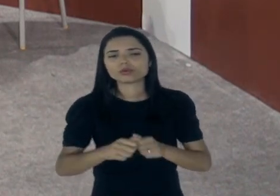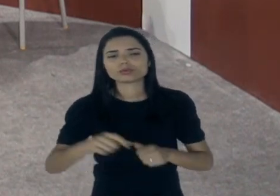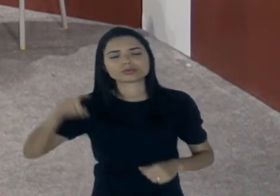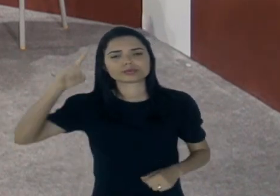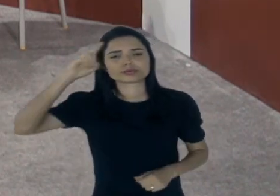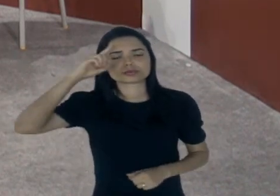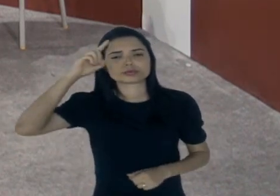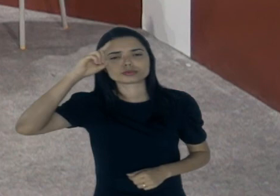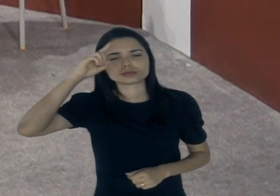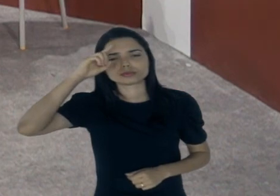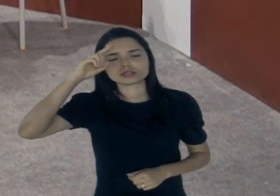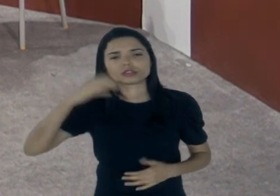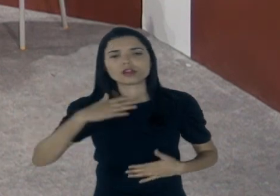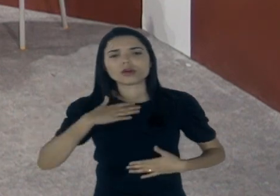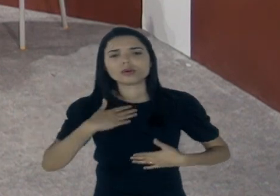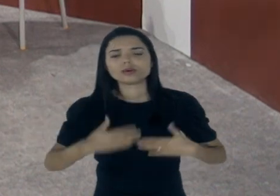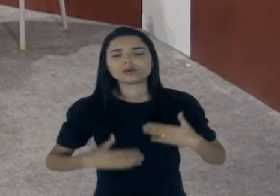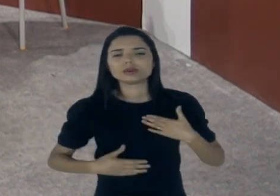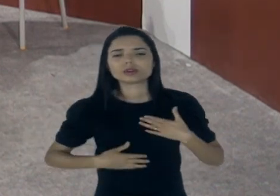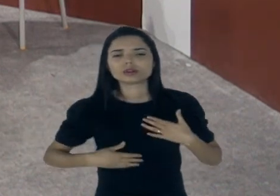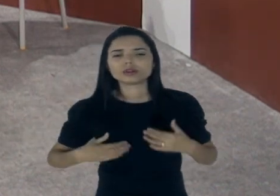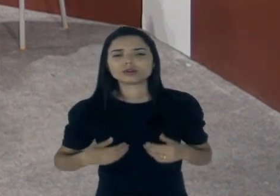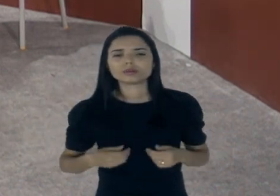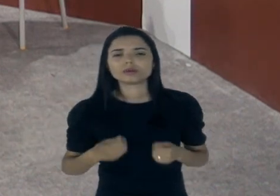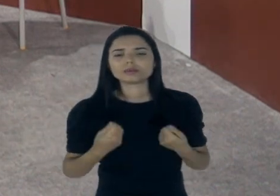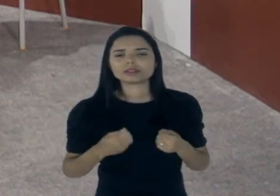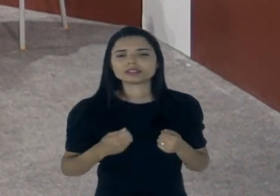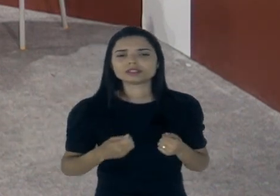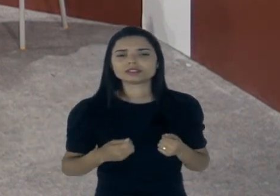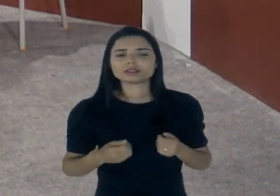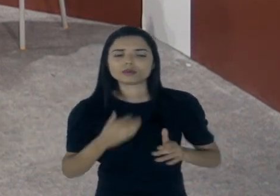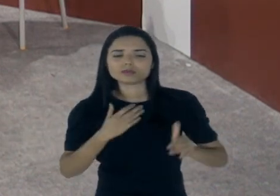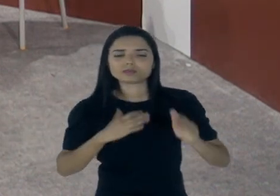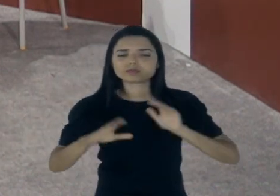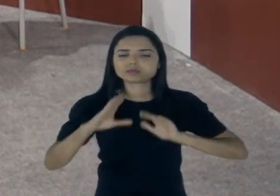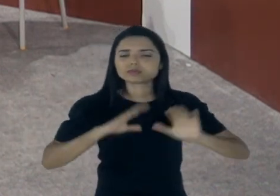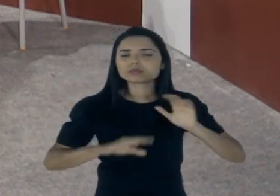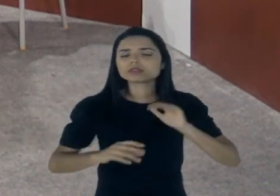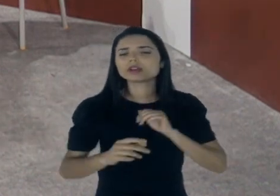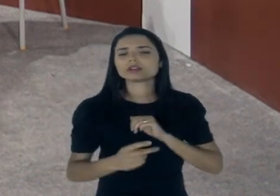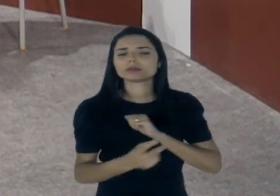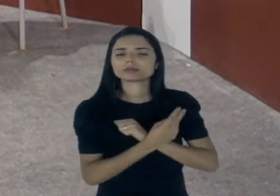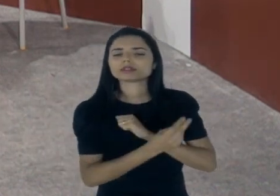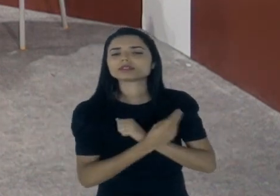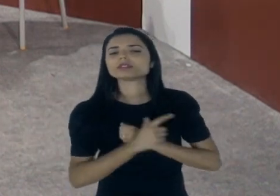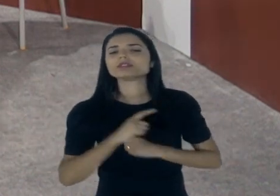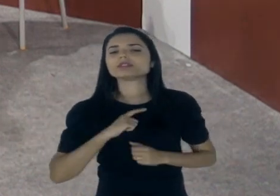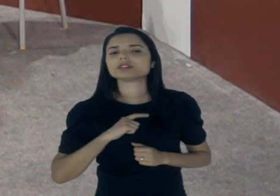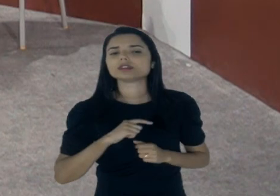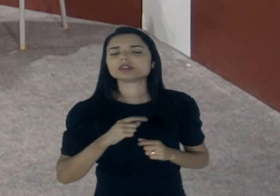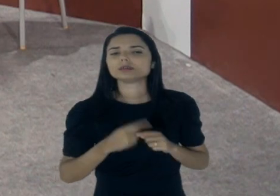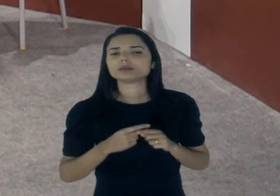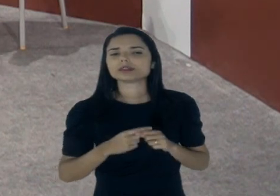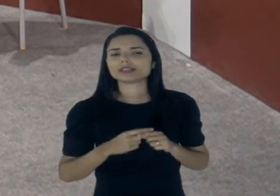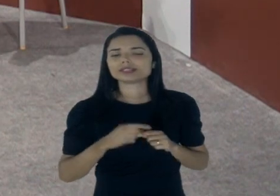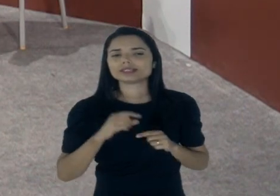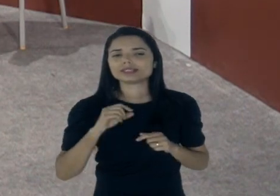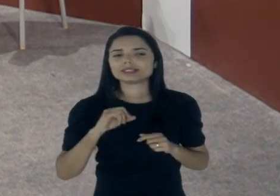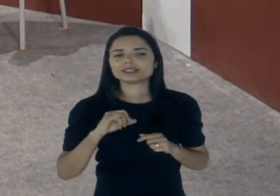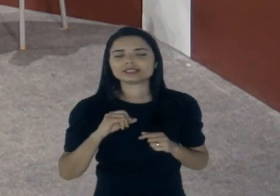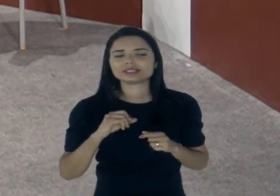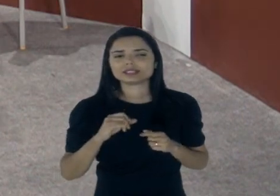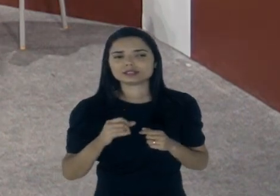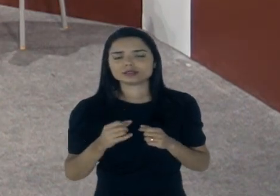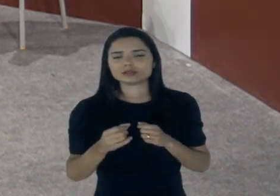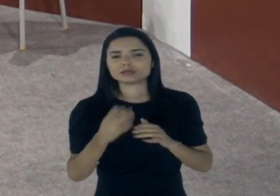as situações corriqueiras do dia a dia, e aí a gente precisa realmente cuidar bastante dele, porque sem ele a gente não consegue fazer o que a gente faz. certo?